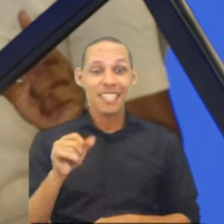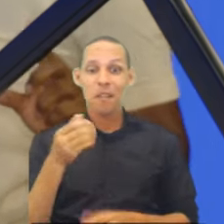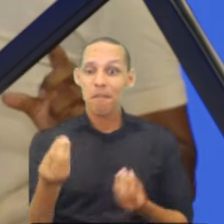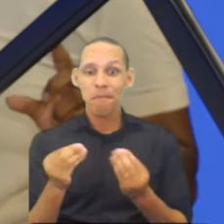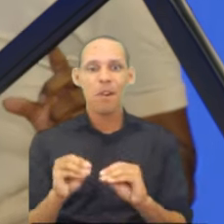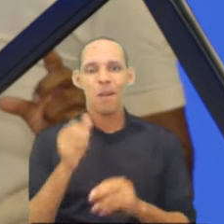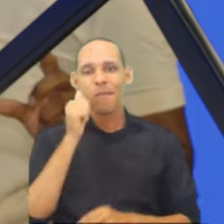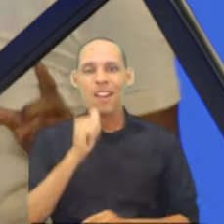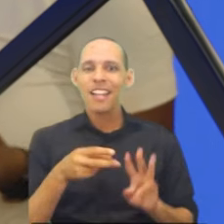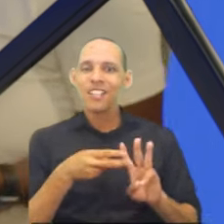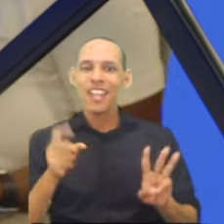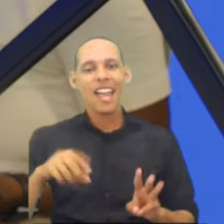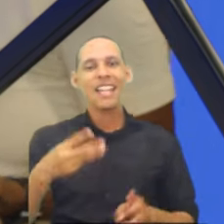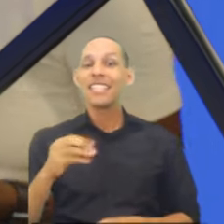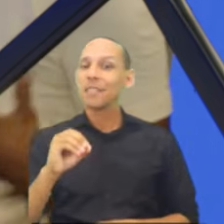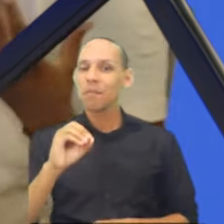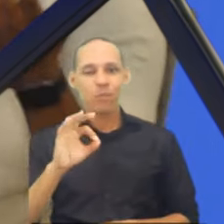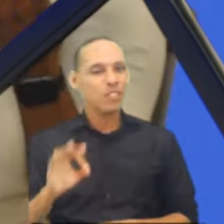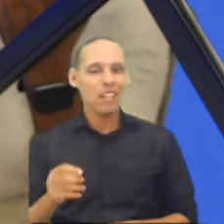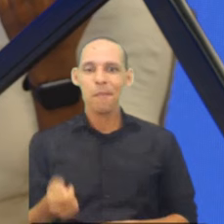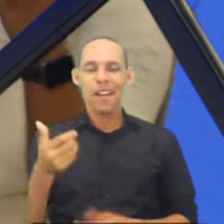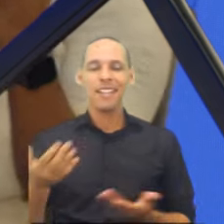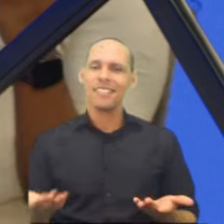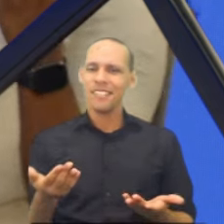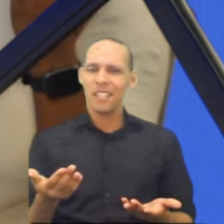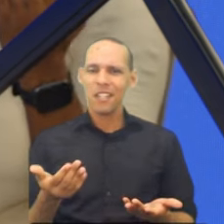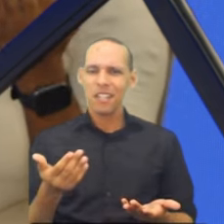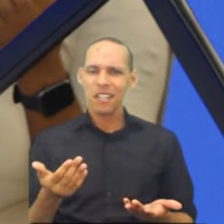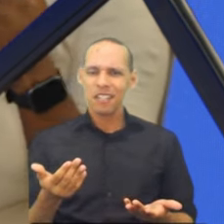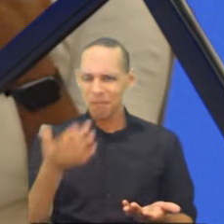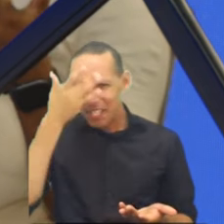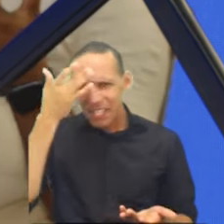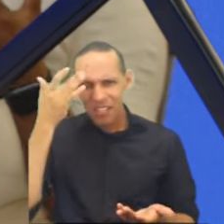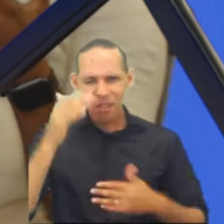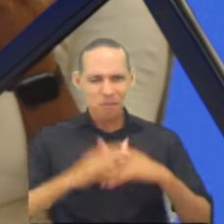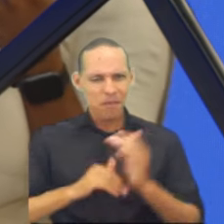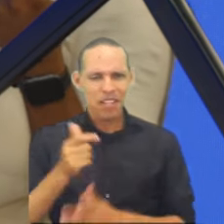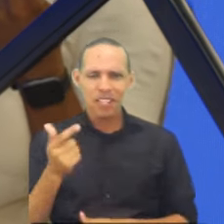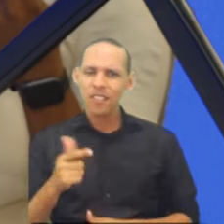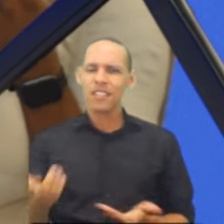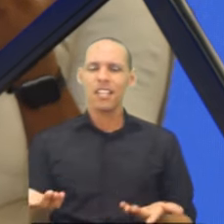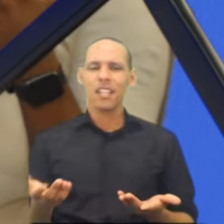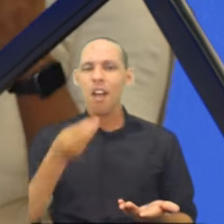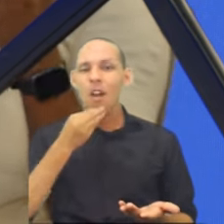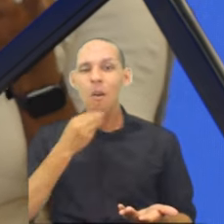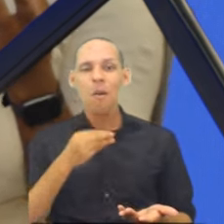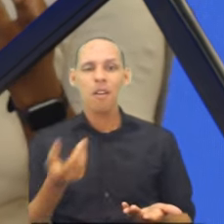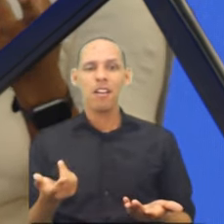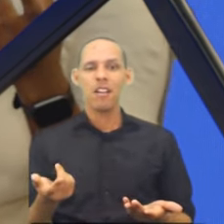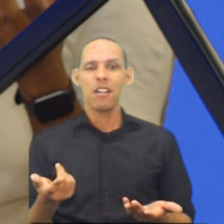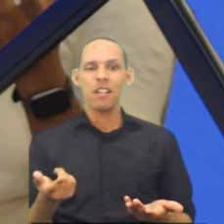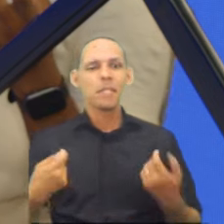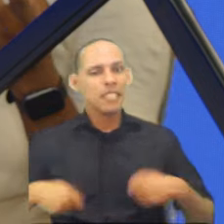record de mulheres indígenas eu tô falando de quase 30% como não existem pessoas qualificadas como não existem pessoas que precisam